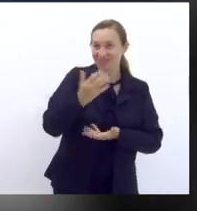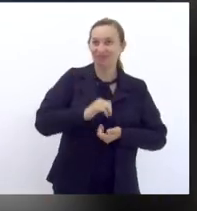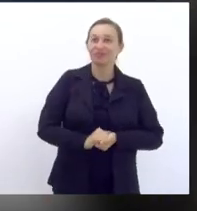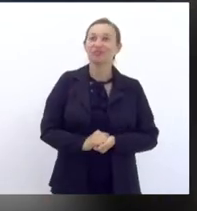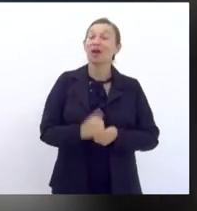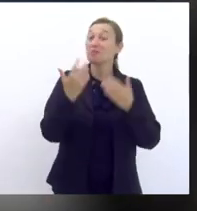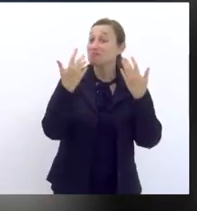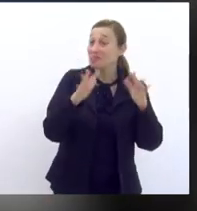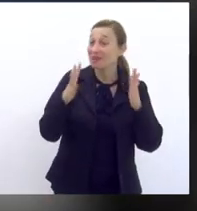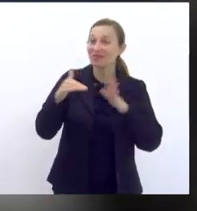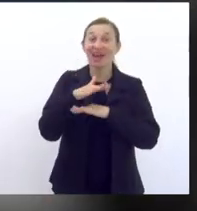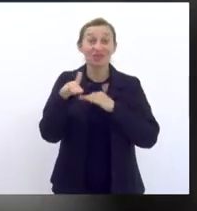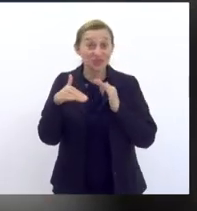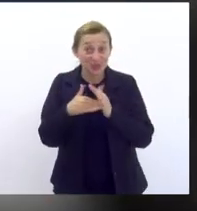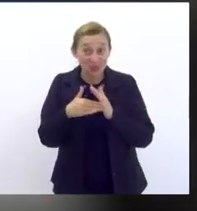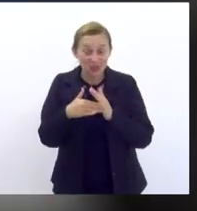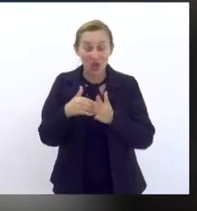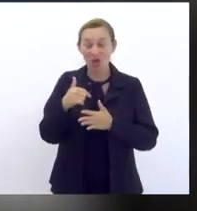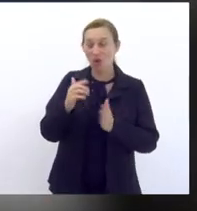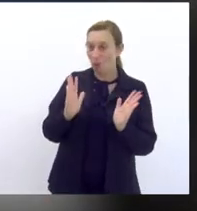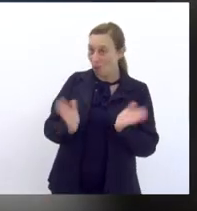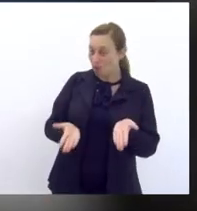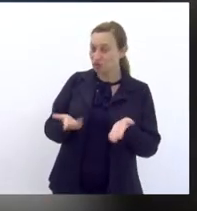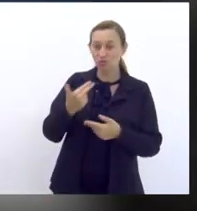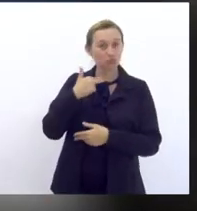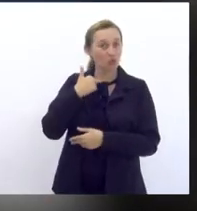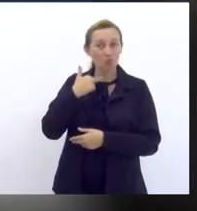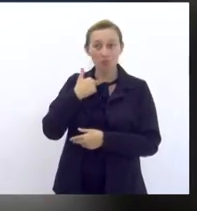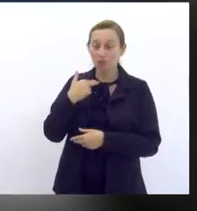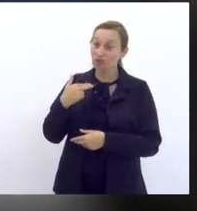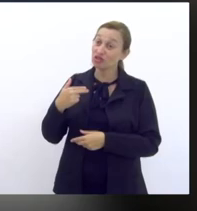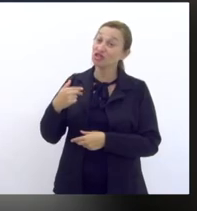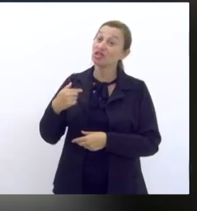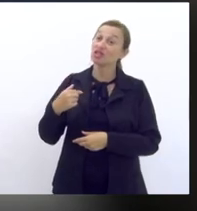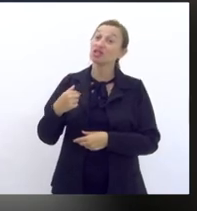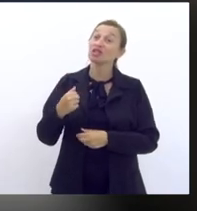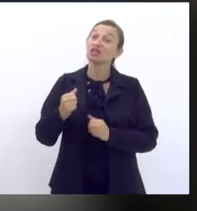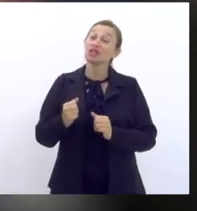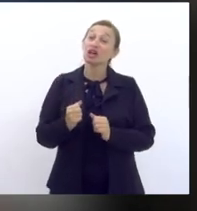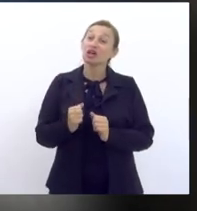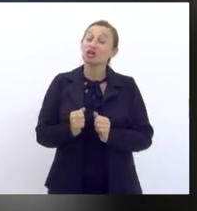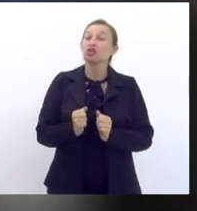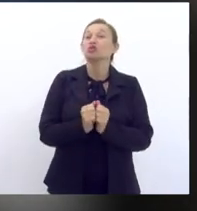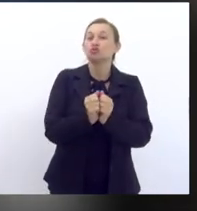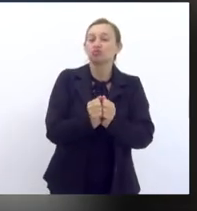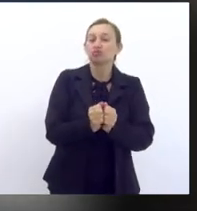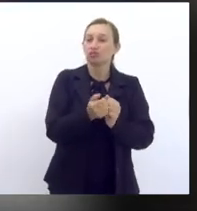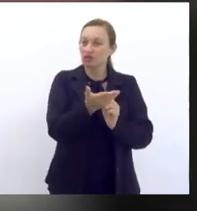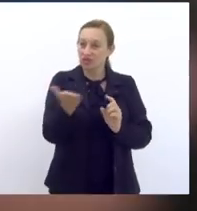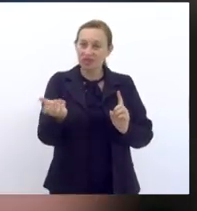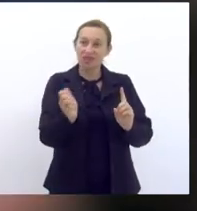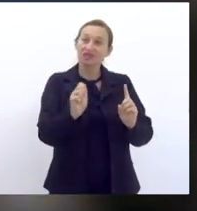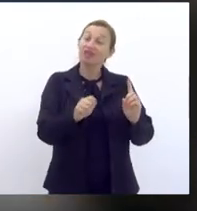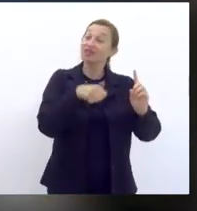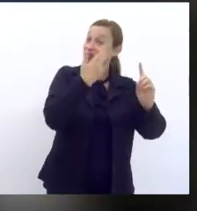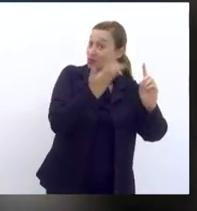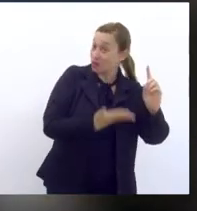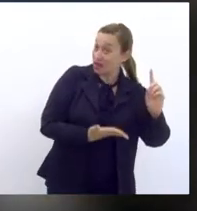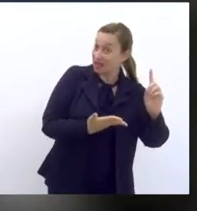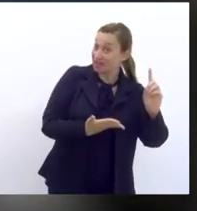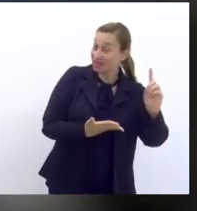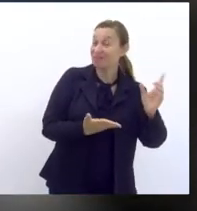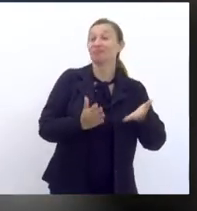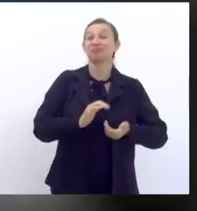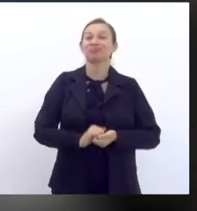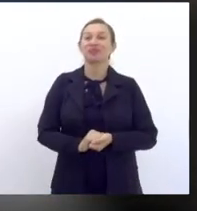parabenizar a todos eu hoje não pude estar presente nessa sessão solene que foi inclusive